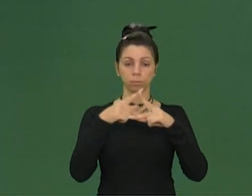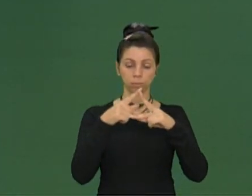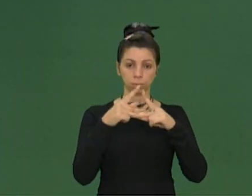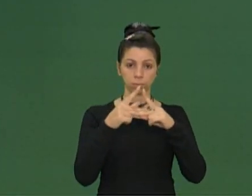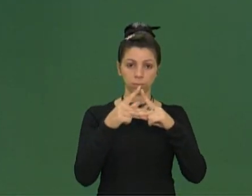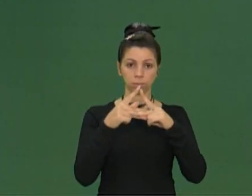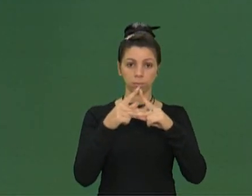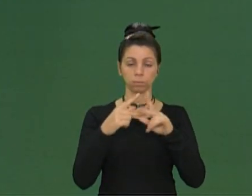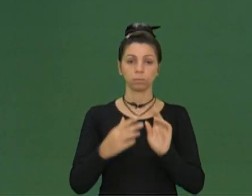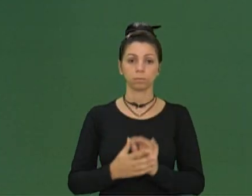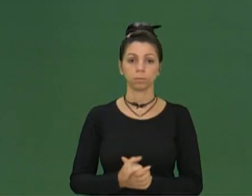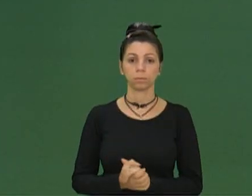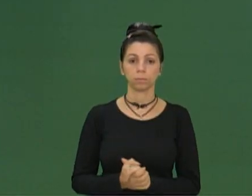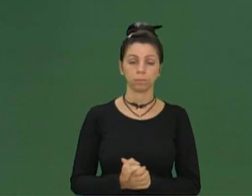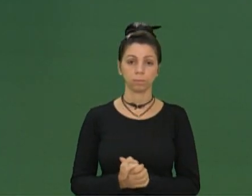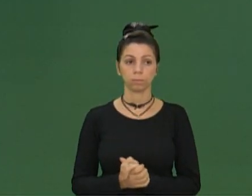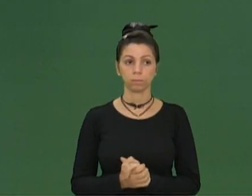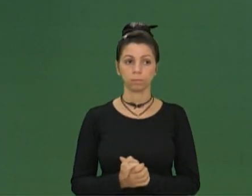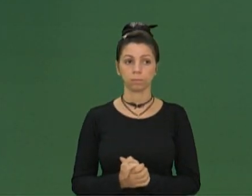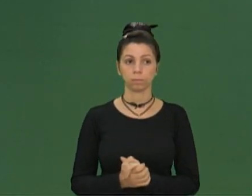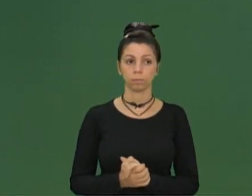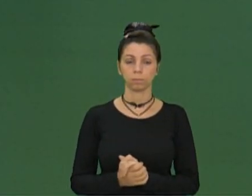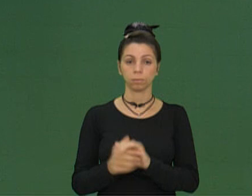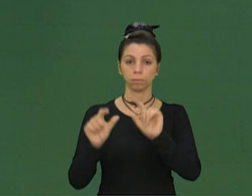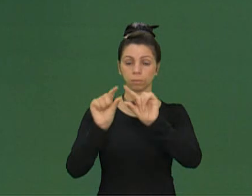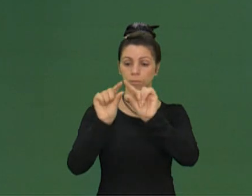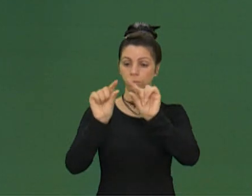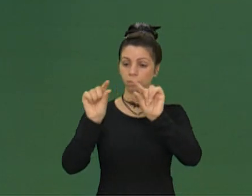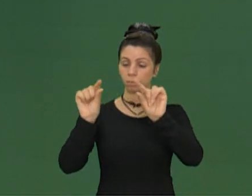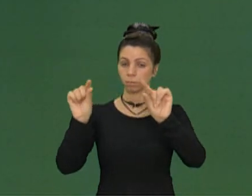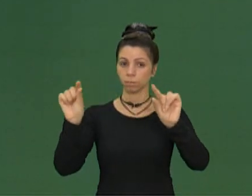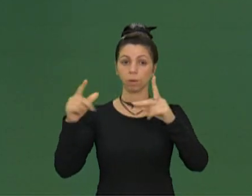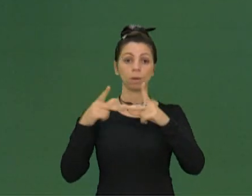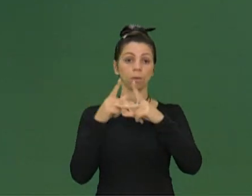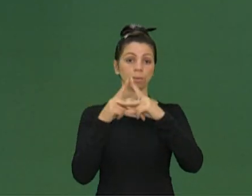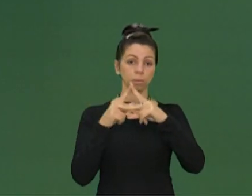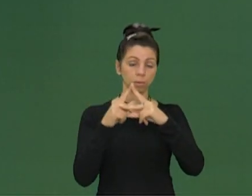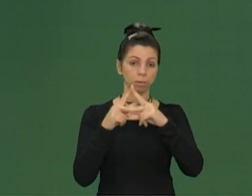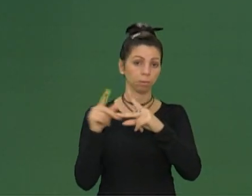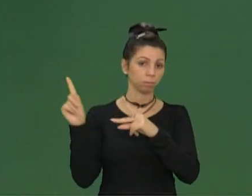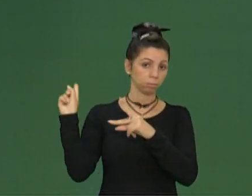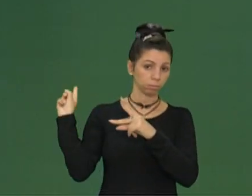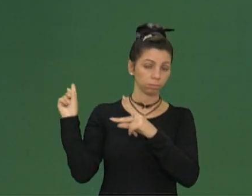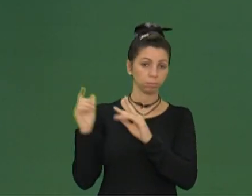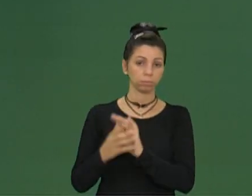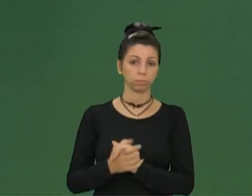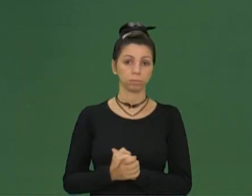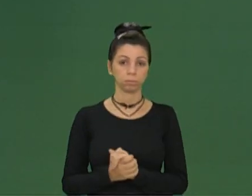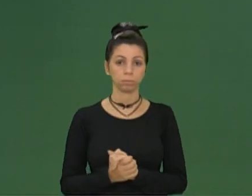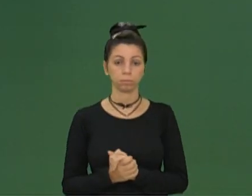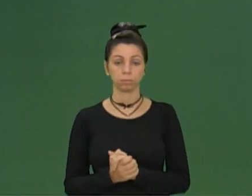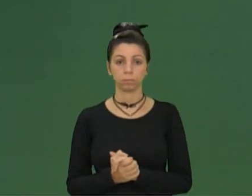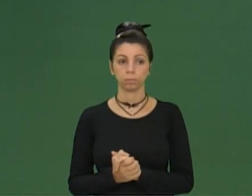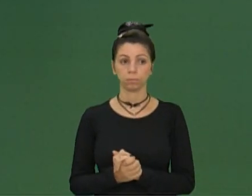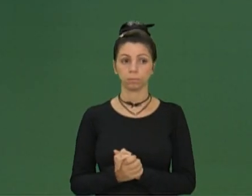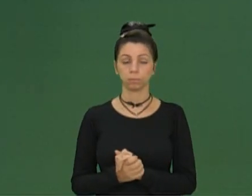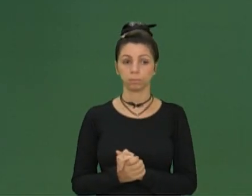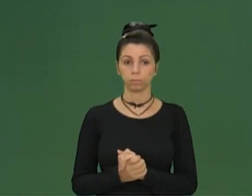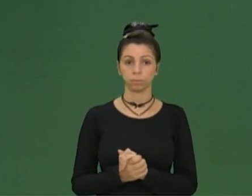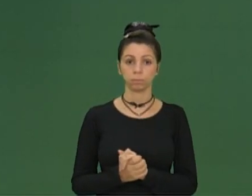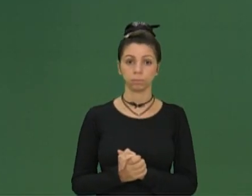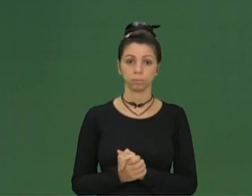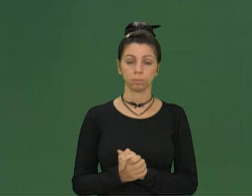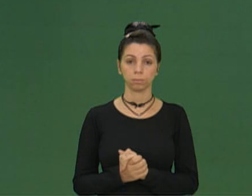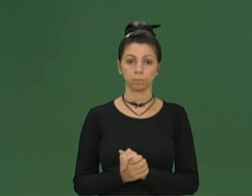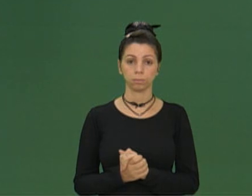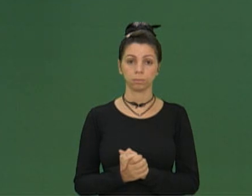vezes a vezes c. O b é menos 2, né? E aqui o a é 1 e o c é menos 4. Resolvendo menos 2